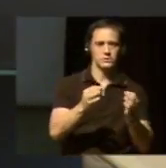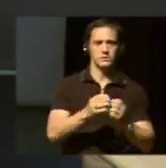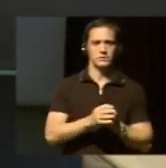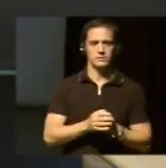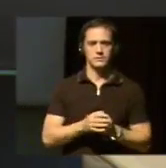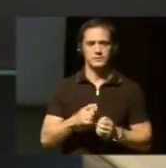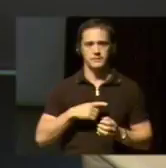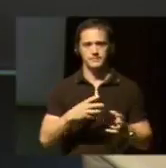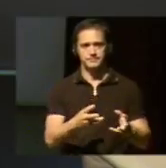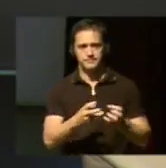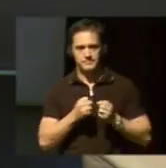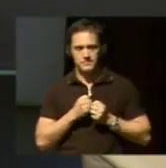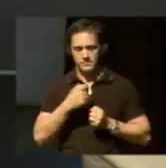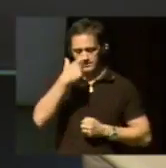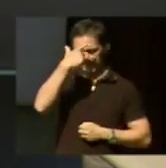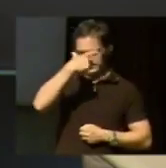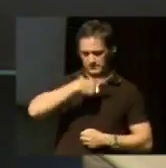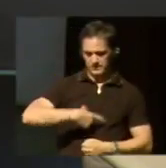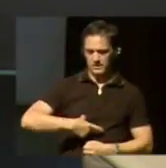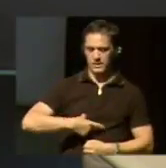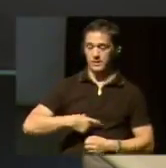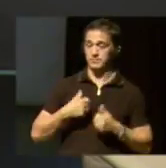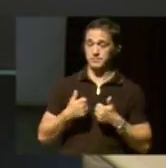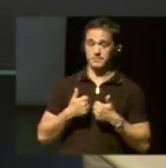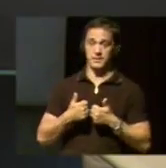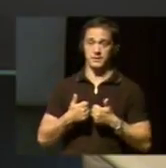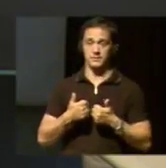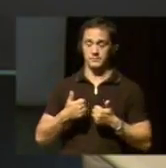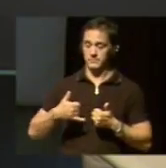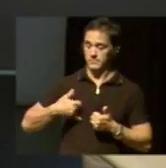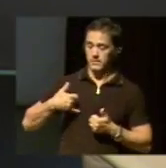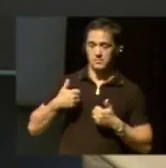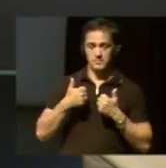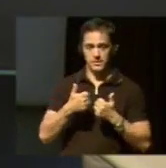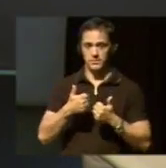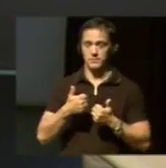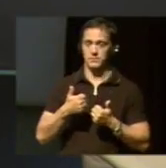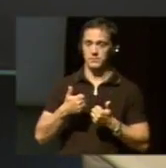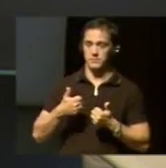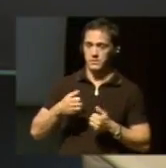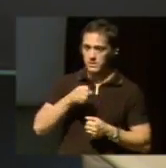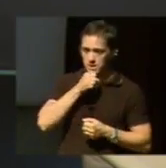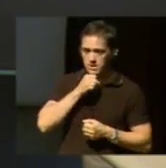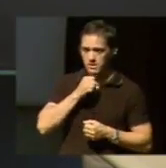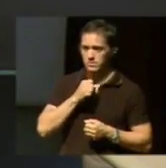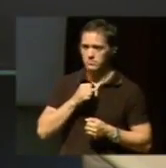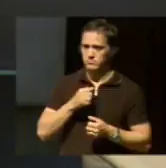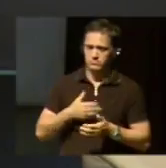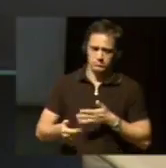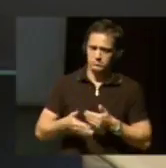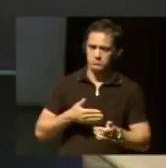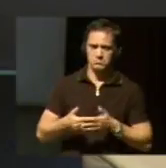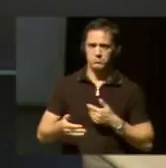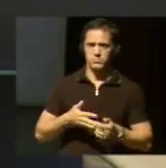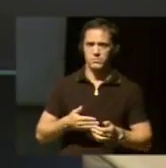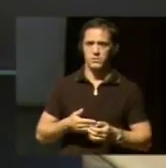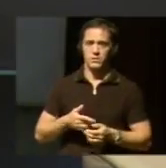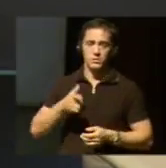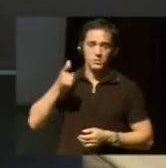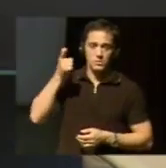recebem uma imagem positiva da sua idade. Eles começam a